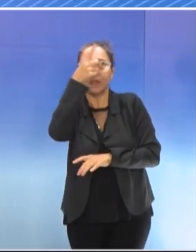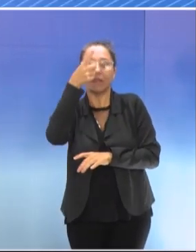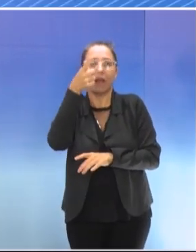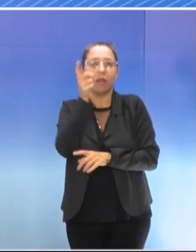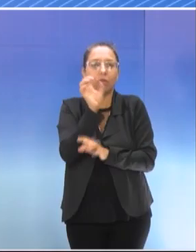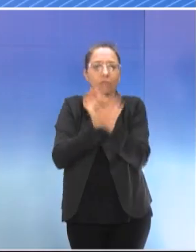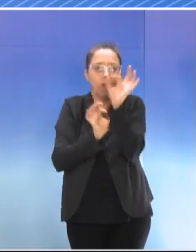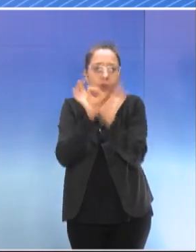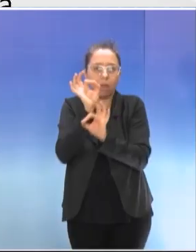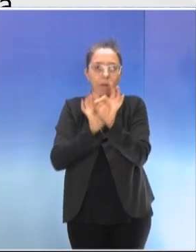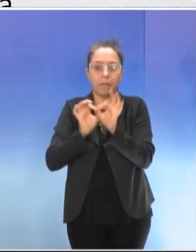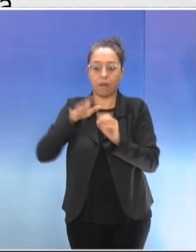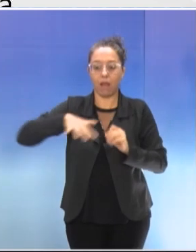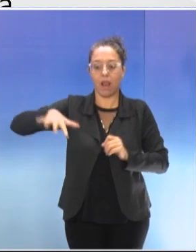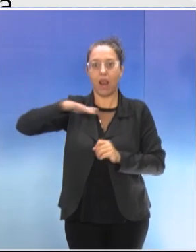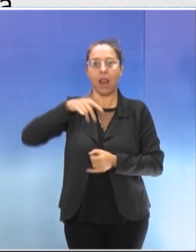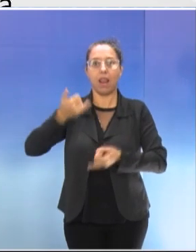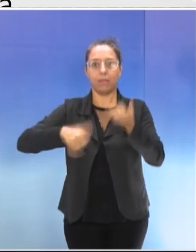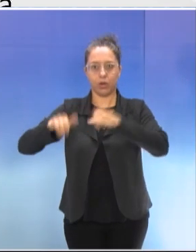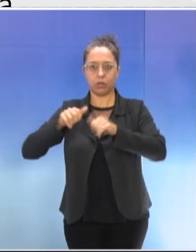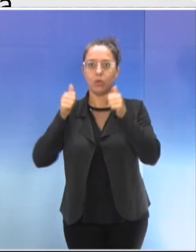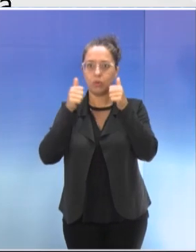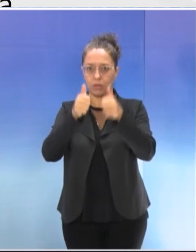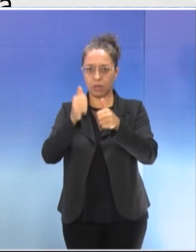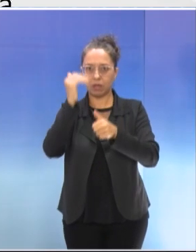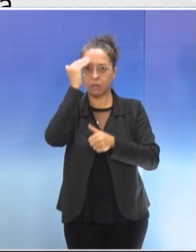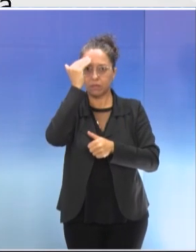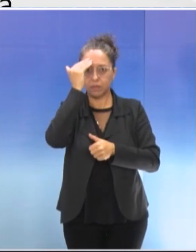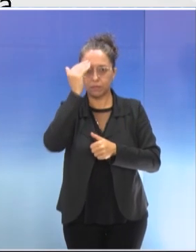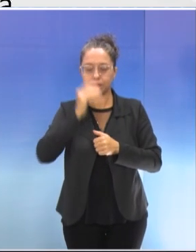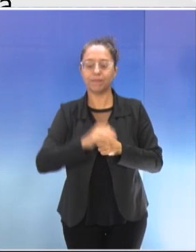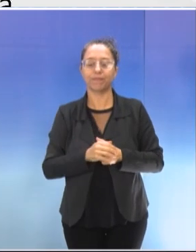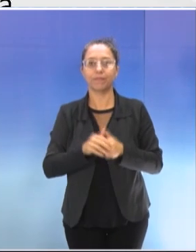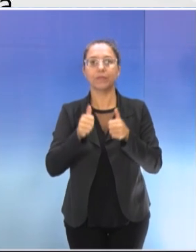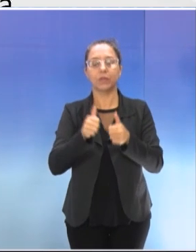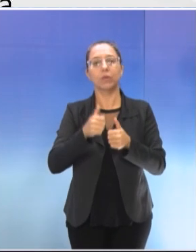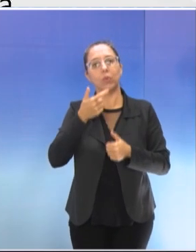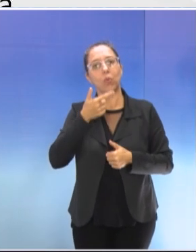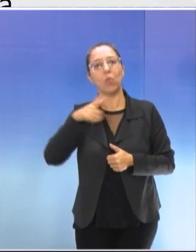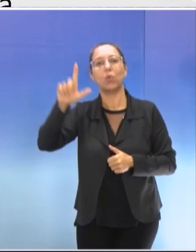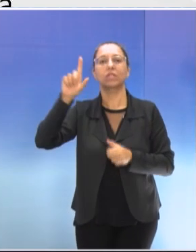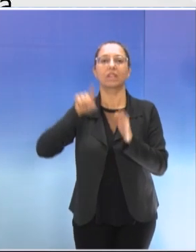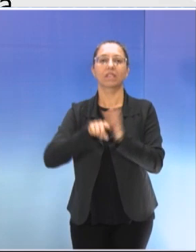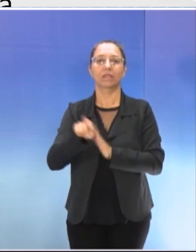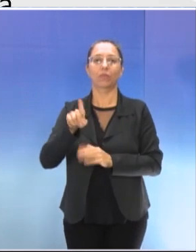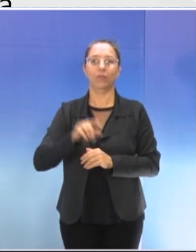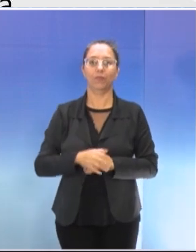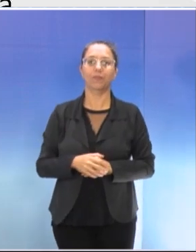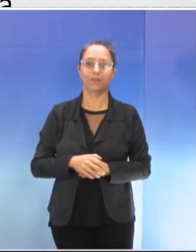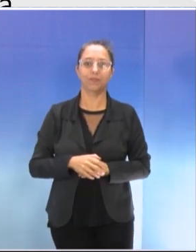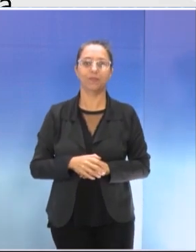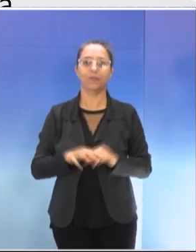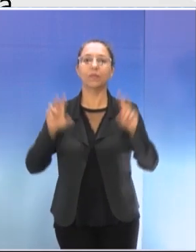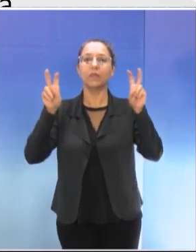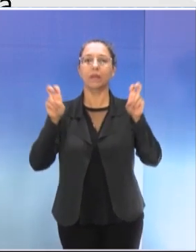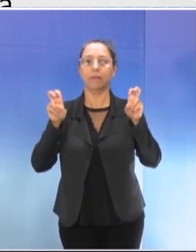Compreenderam aí? Bacana. Vamos para mais um item nosso agora. Vamos para mais um item. E agora é